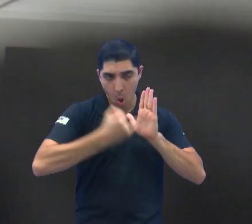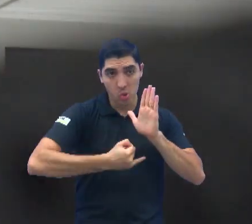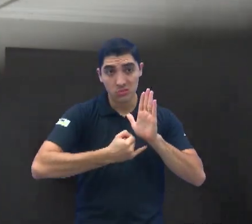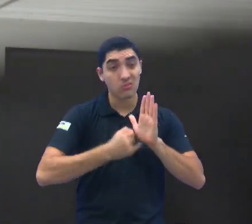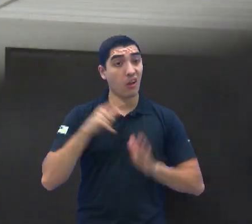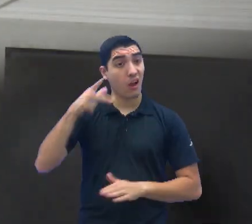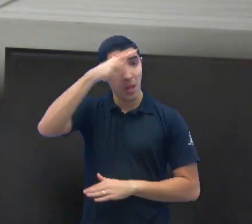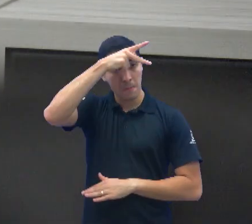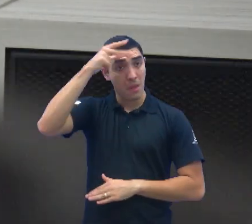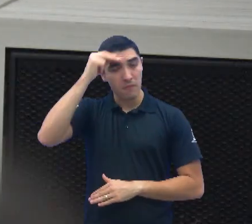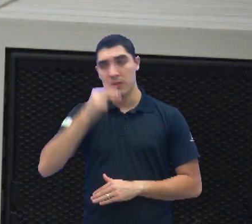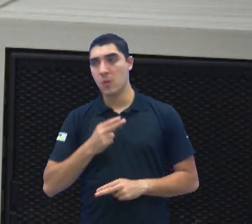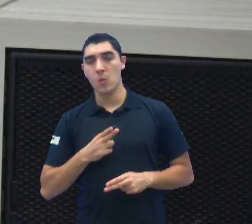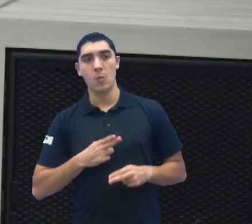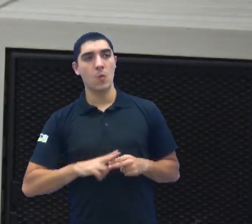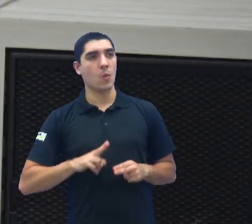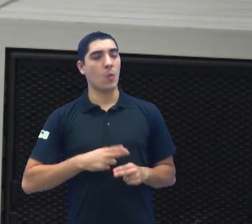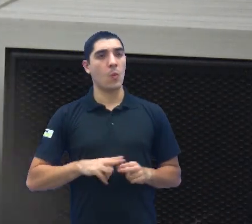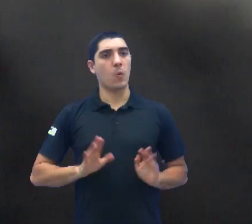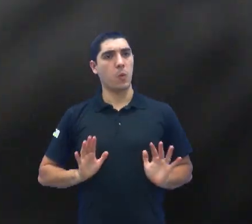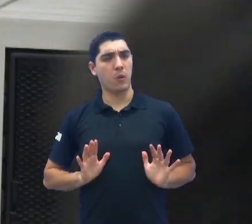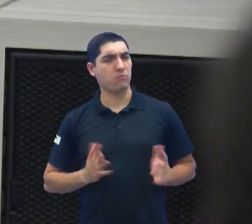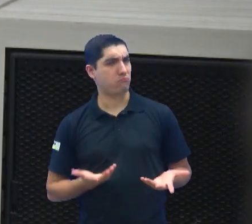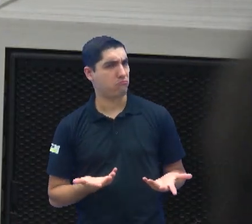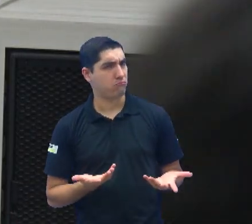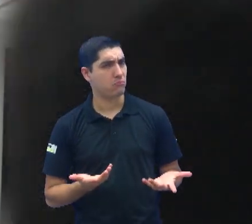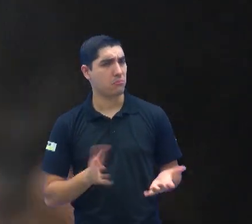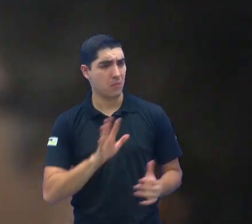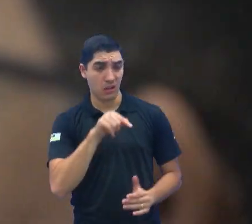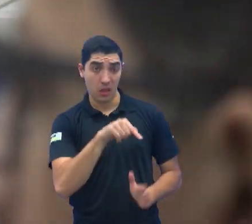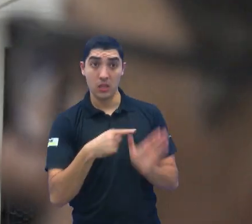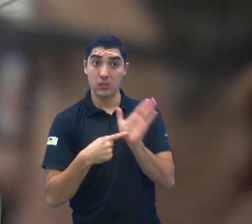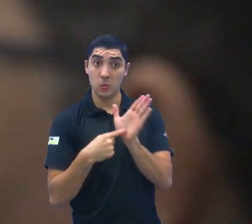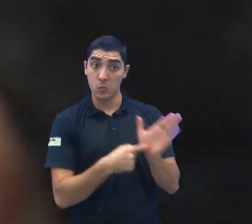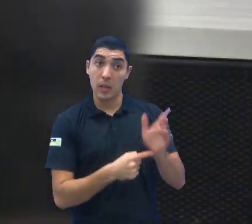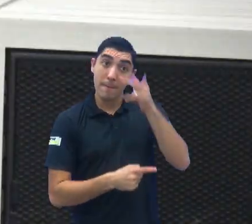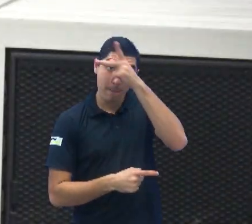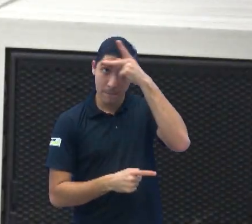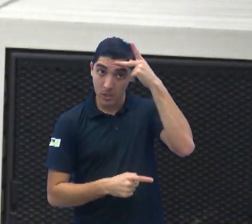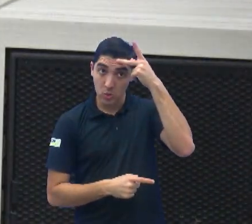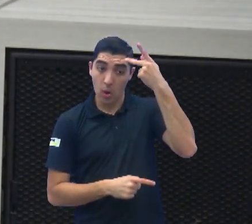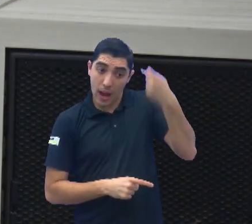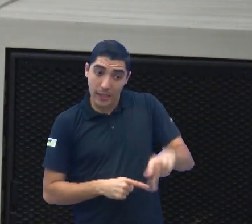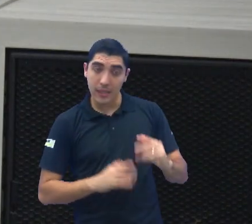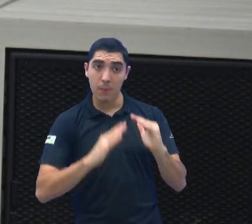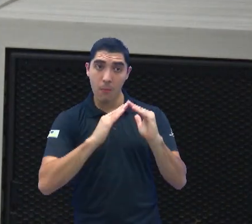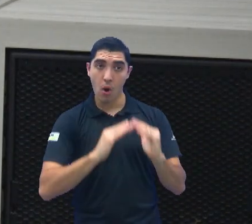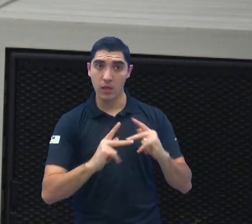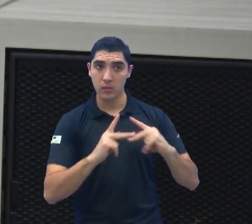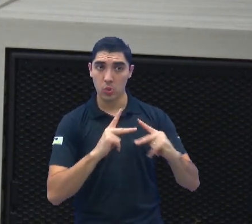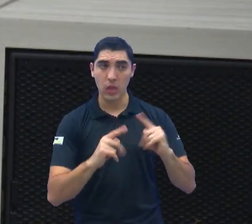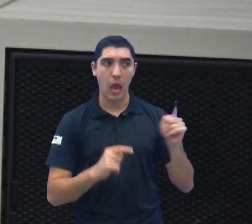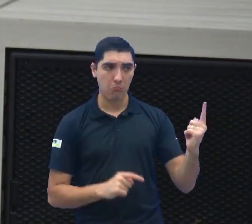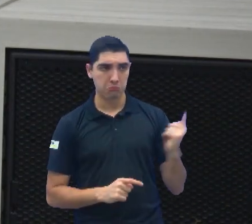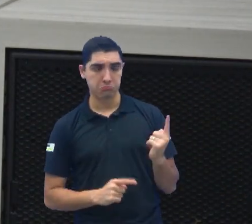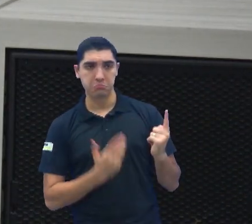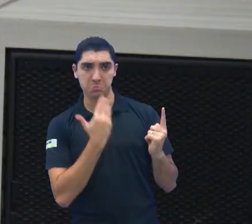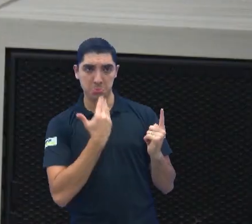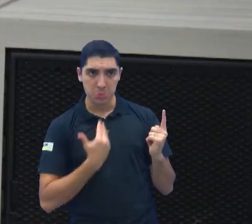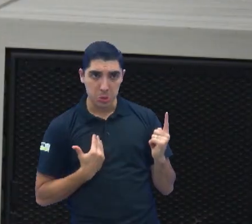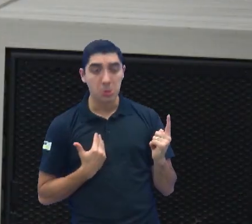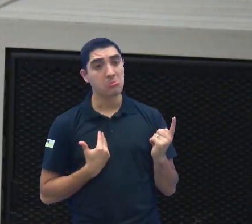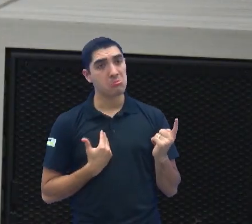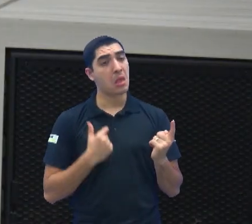fiscalizada da maneira como deveria. Bom, é uma denúncia de um munícipe que eu levei em consideração para fazer esse requerimento. O requerimento